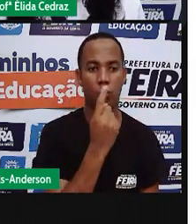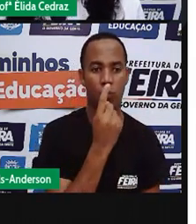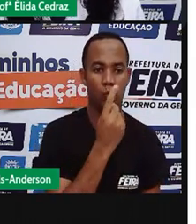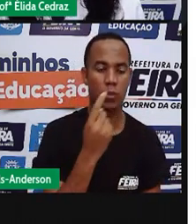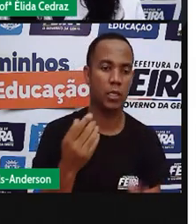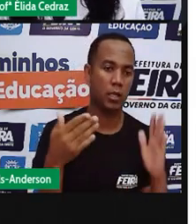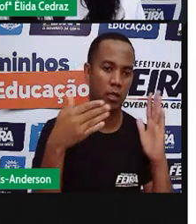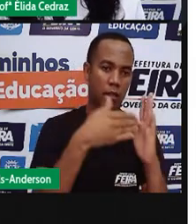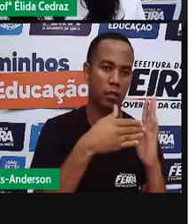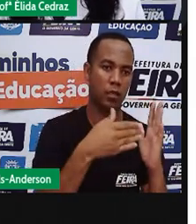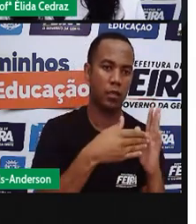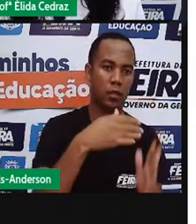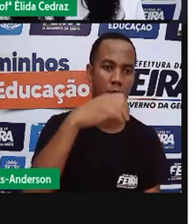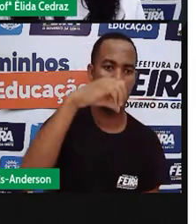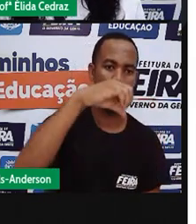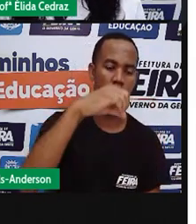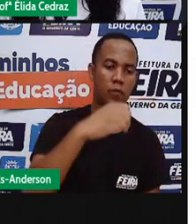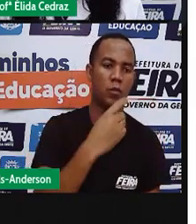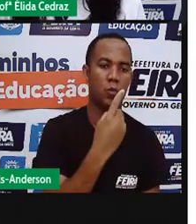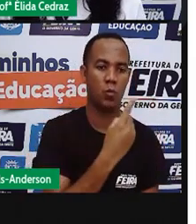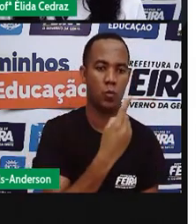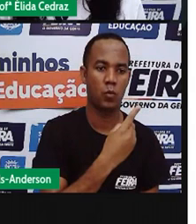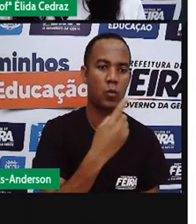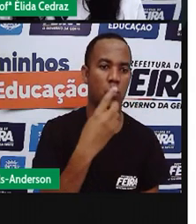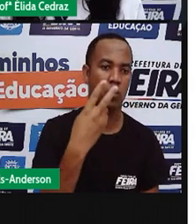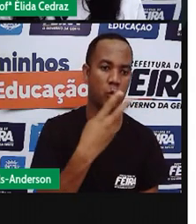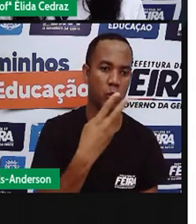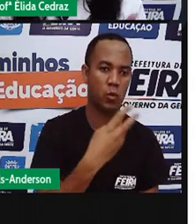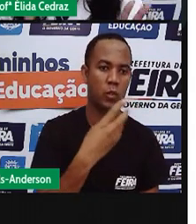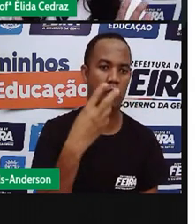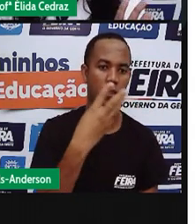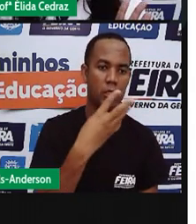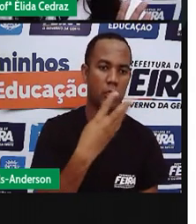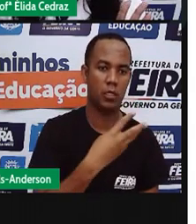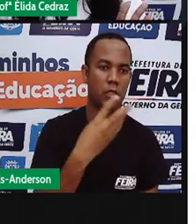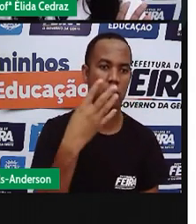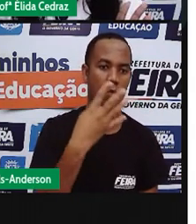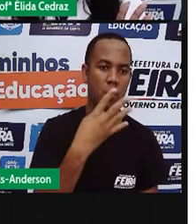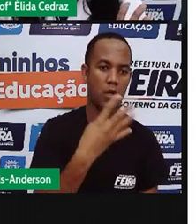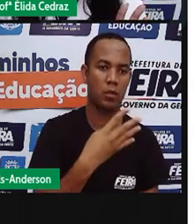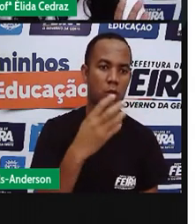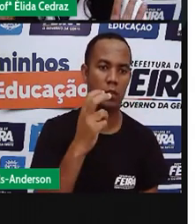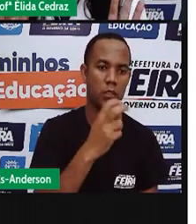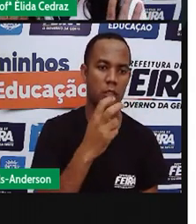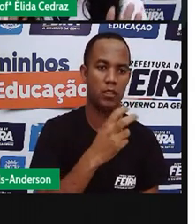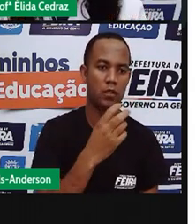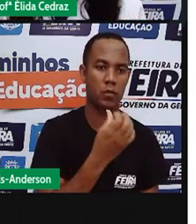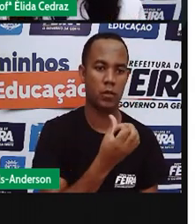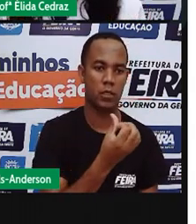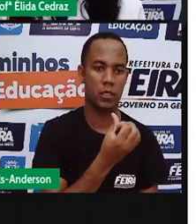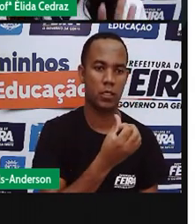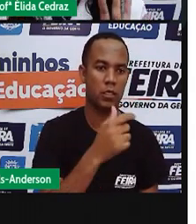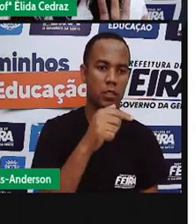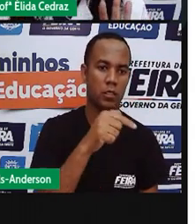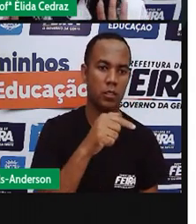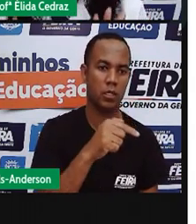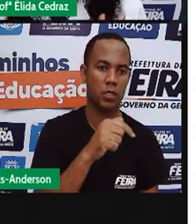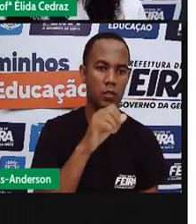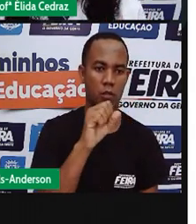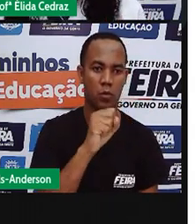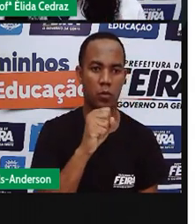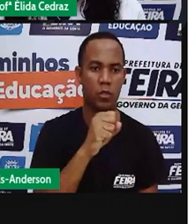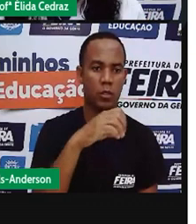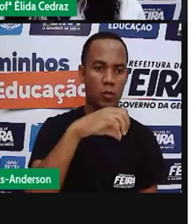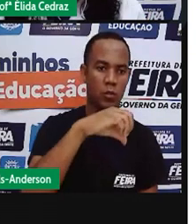até 9. 1, 2, 3, 4, 5, 6, 7, 8, 9. De 1